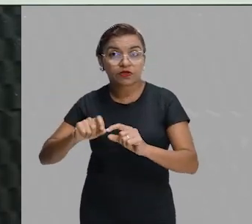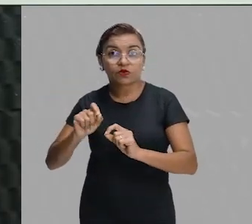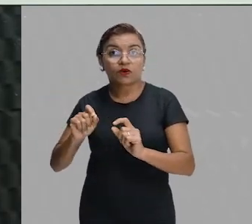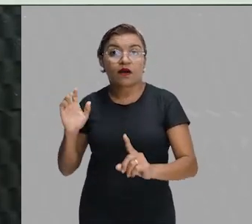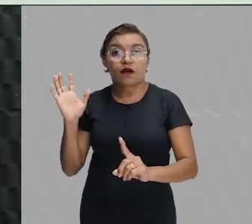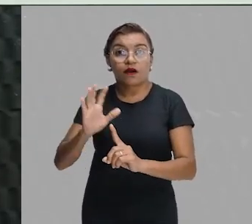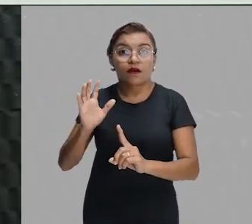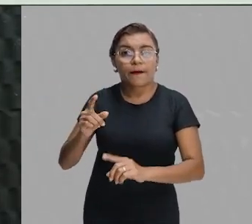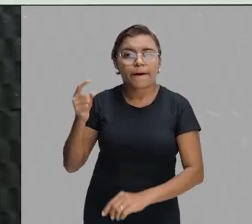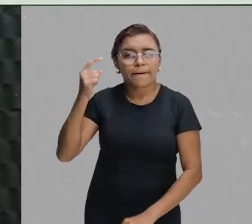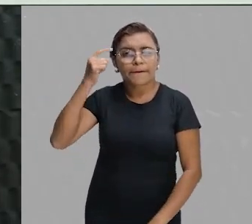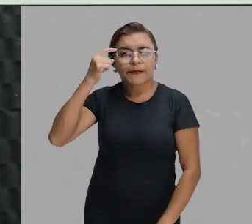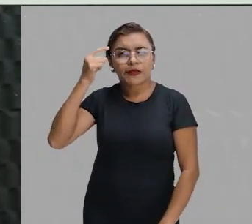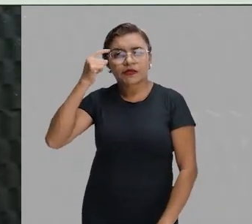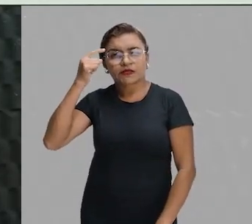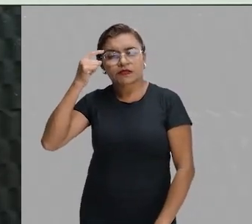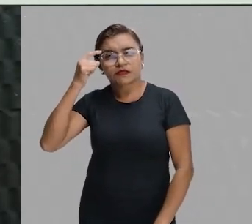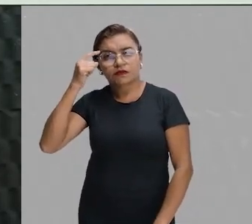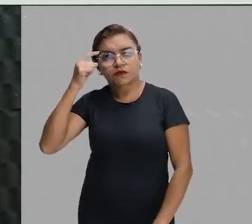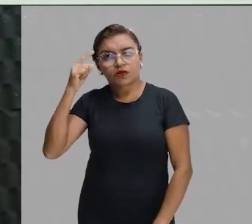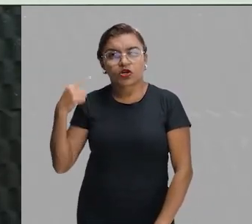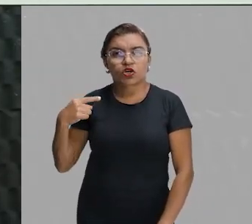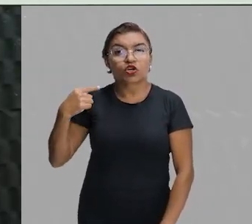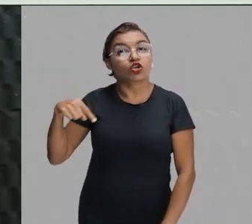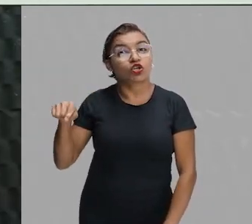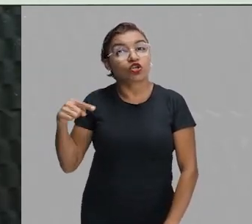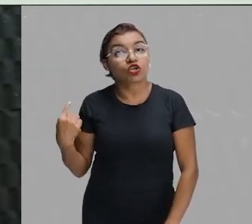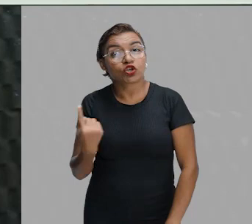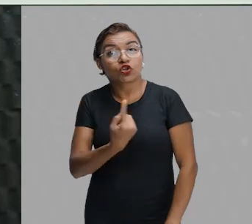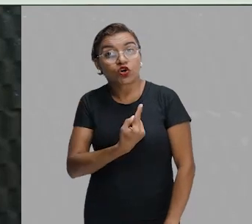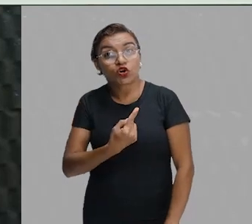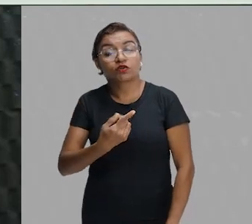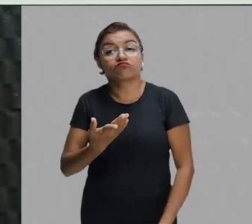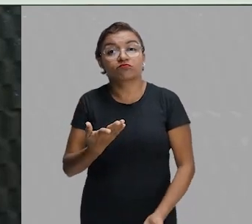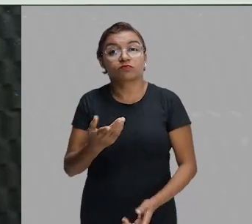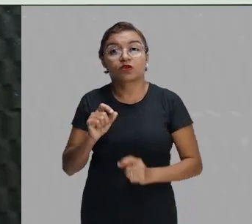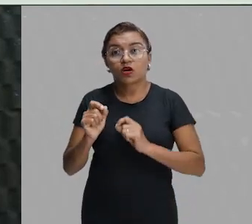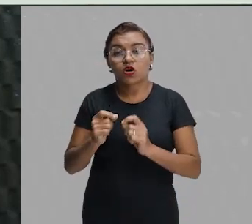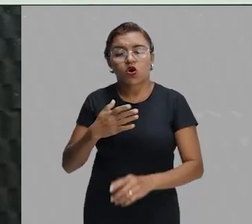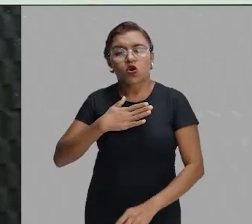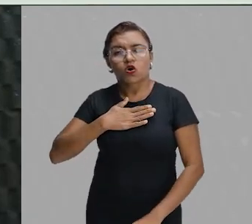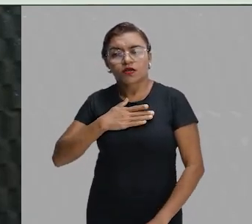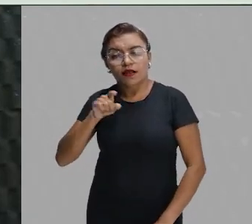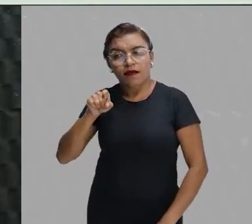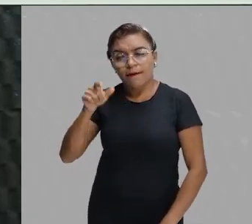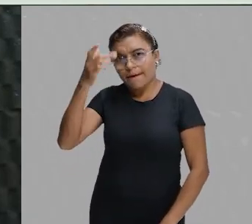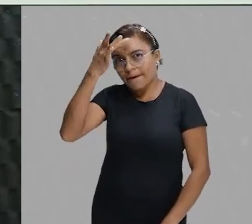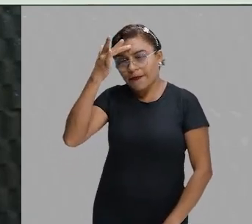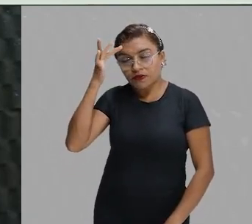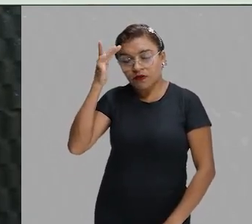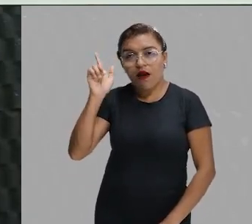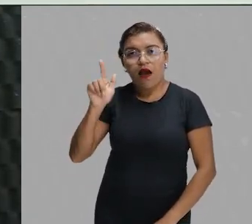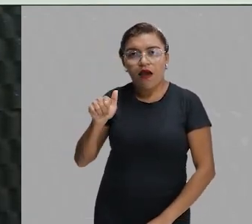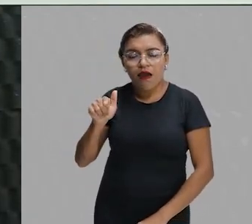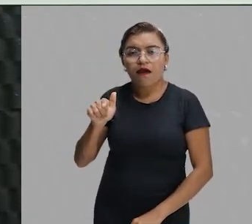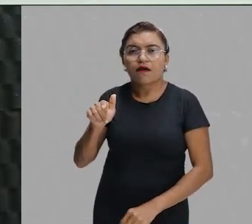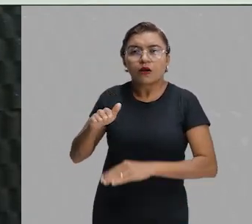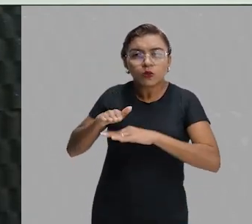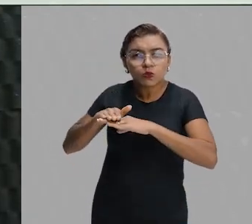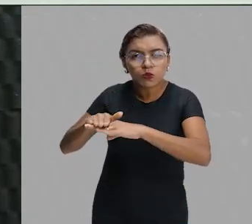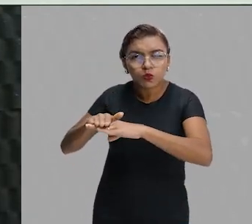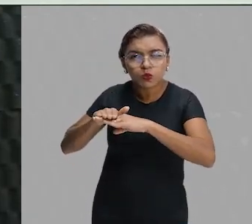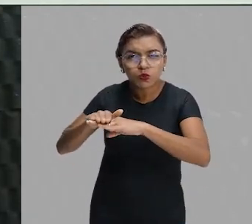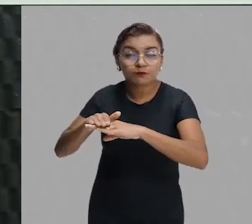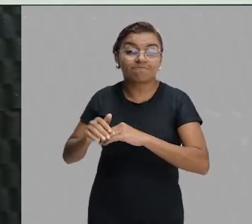pessoas a pensarem aquilo que nós gostaríamos que elas pensassem. E isso envolve o poder de persuasão, necessariamente,